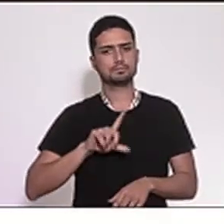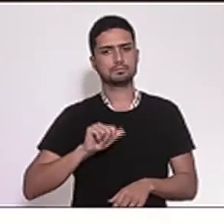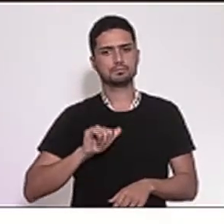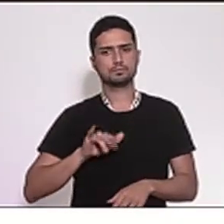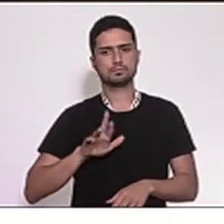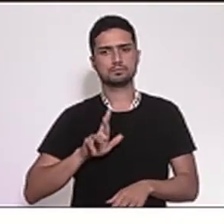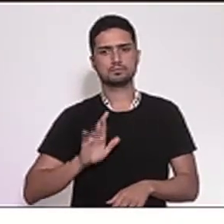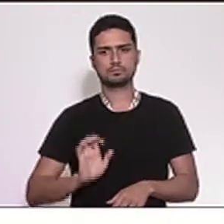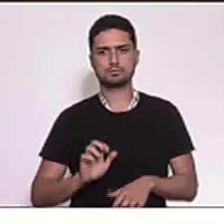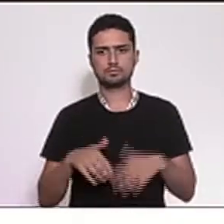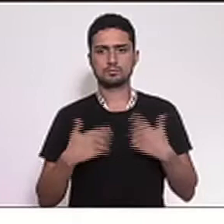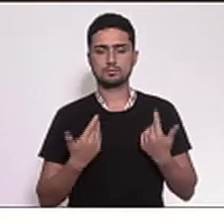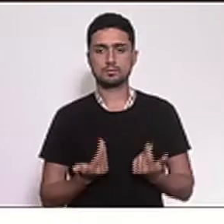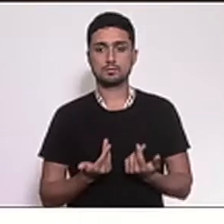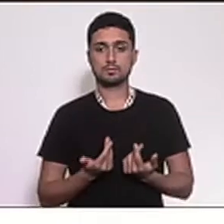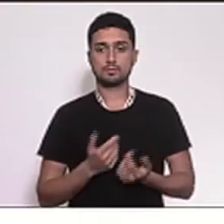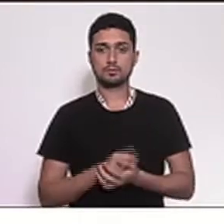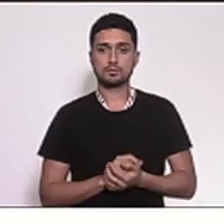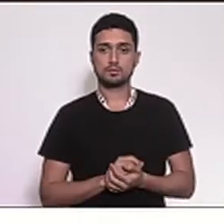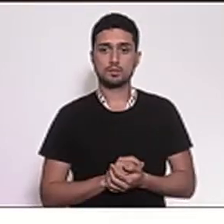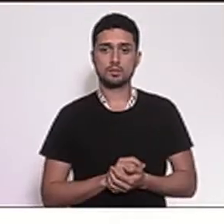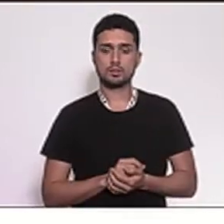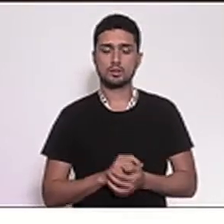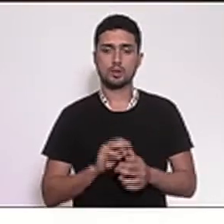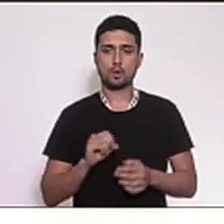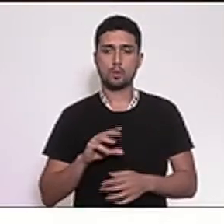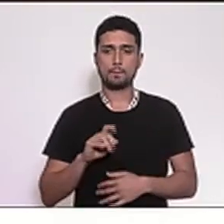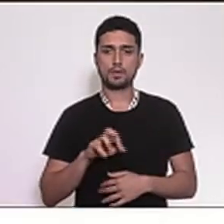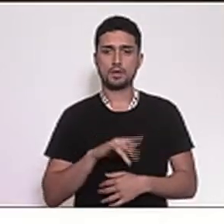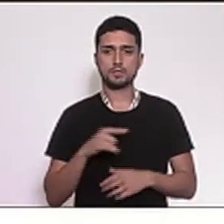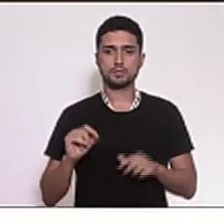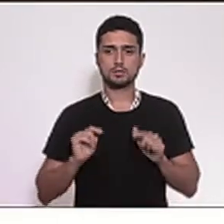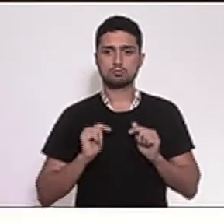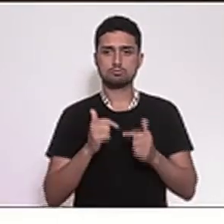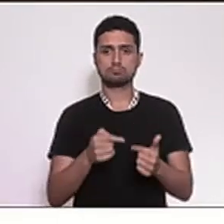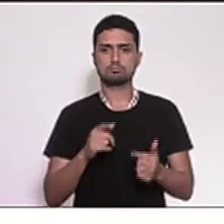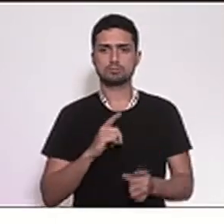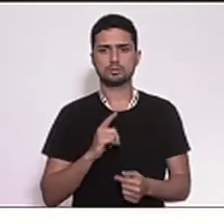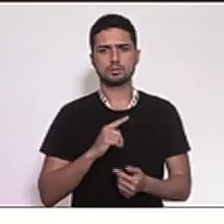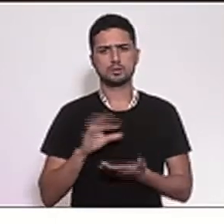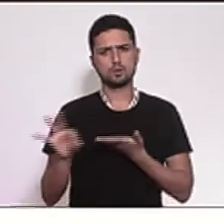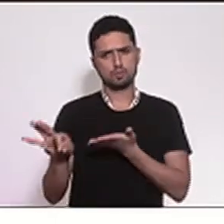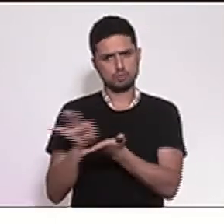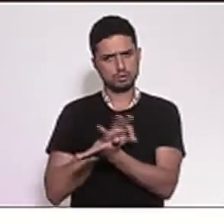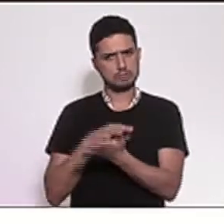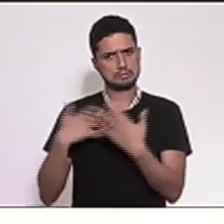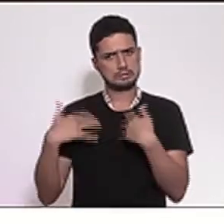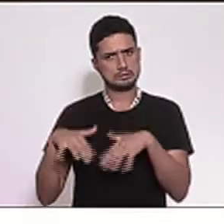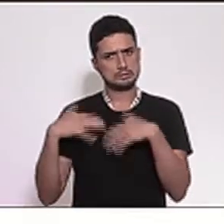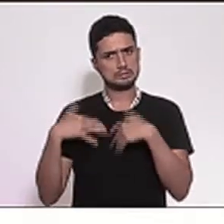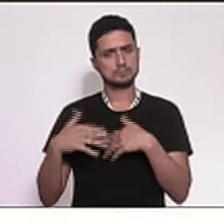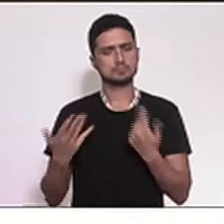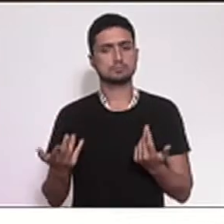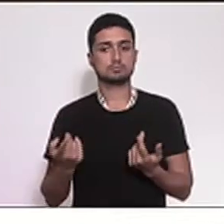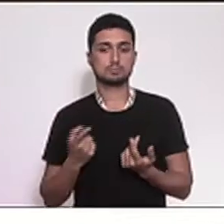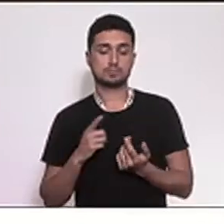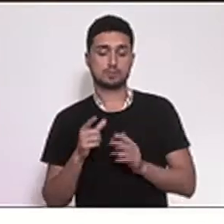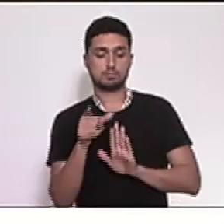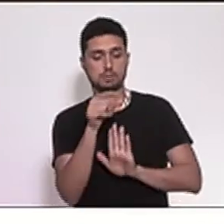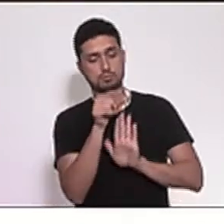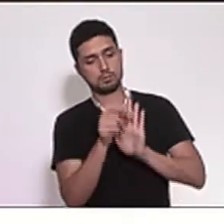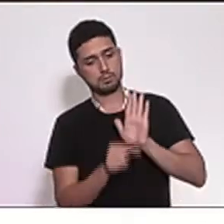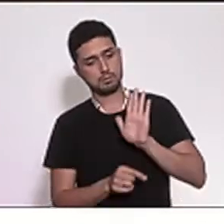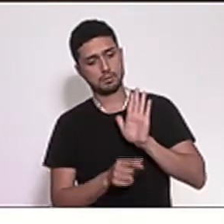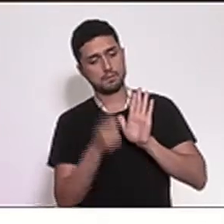Essa operação tinha um contrato draconiano, que tinha cláusulas que previam que os juros